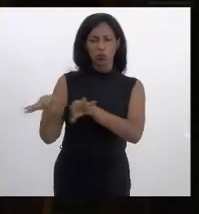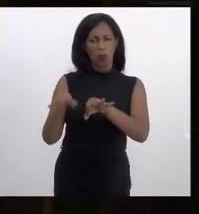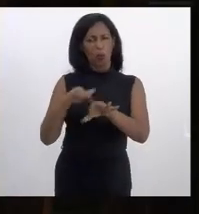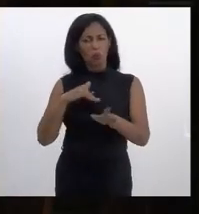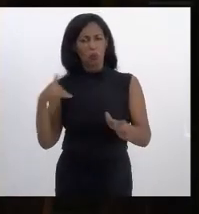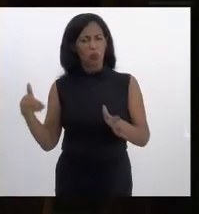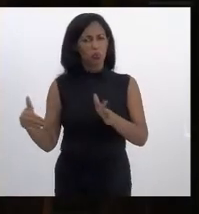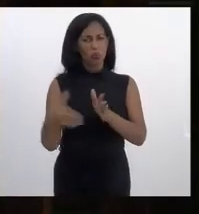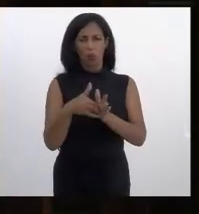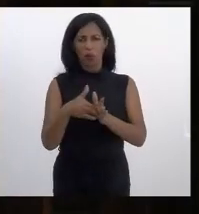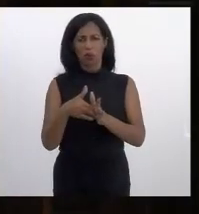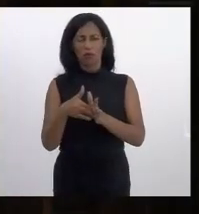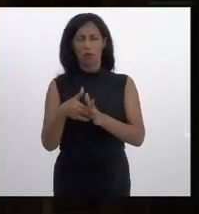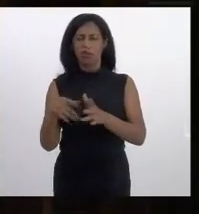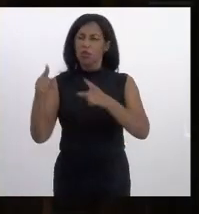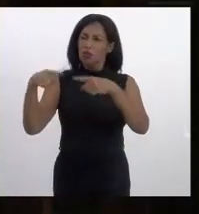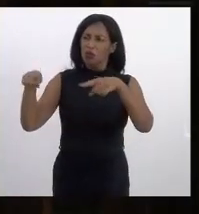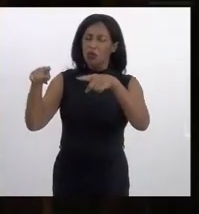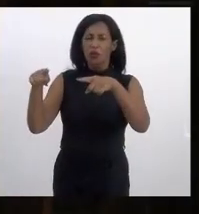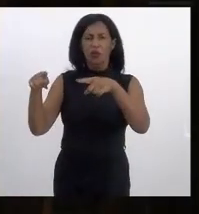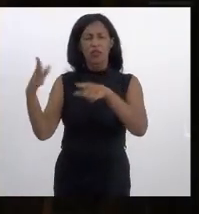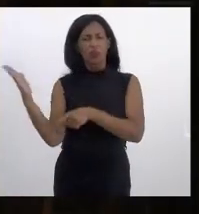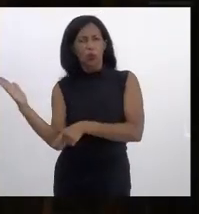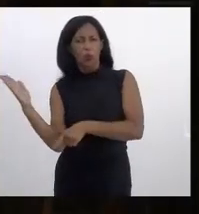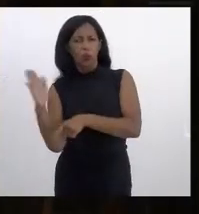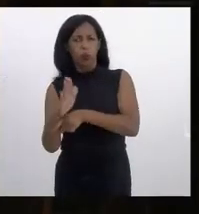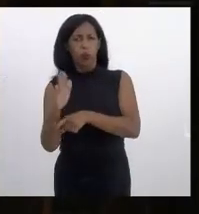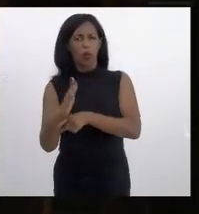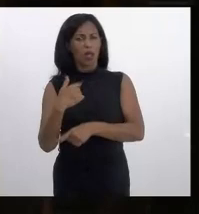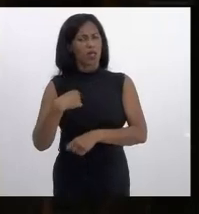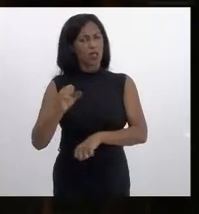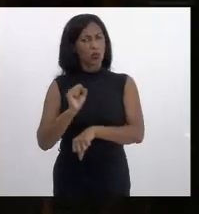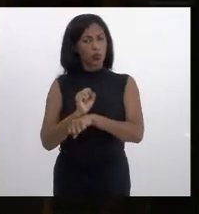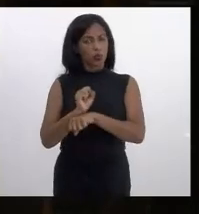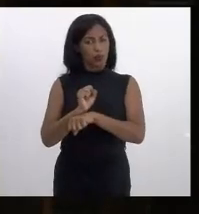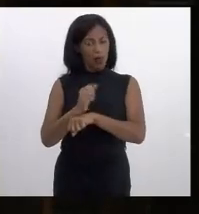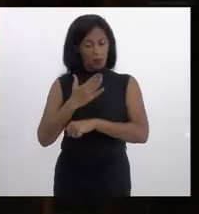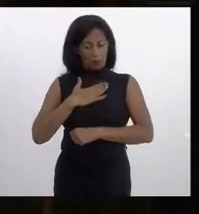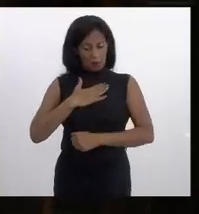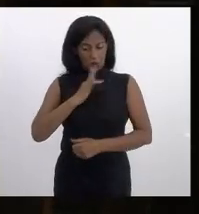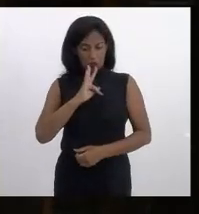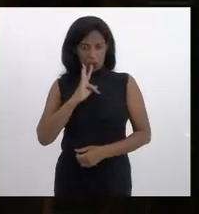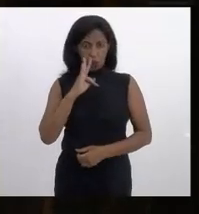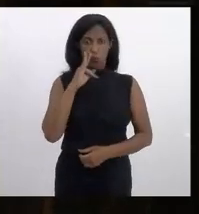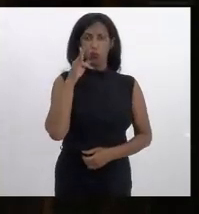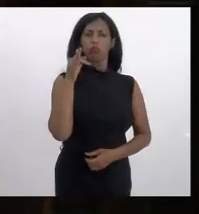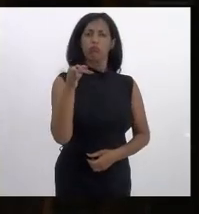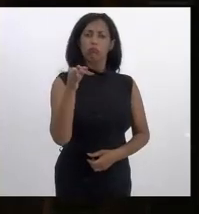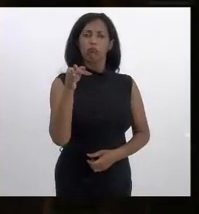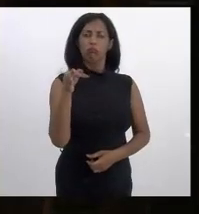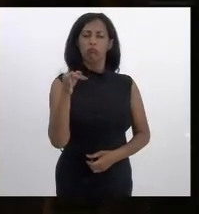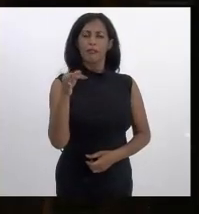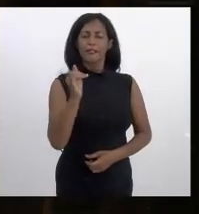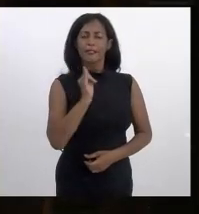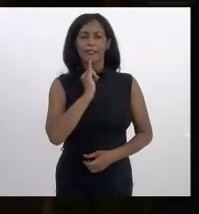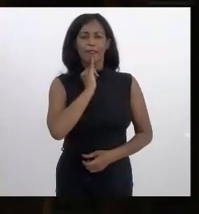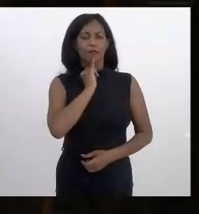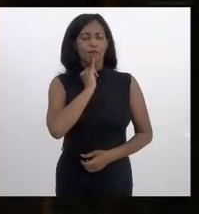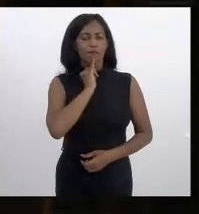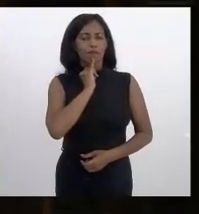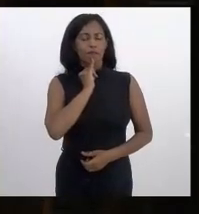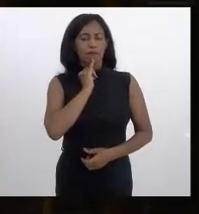totalmente eficiente vocês estão intervindo e eu espero que o meu futuro infelizmente